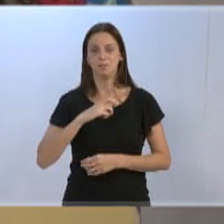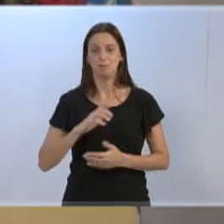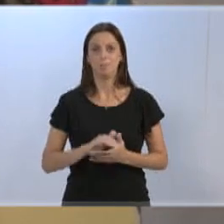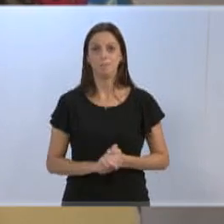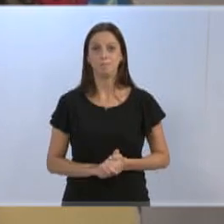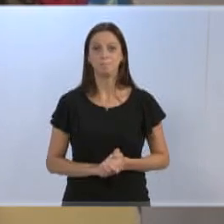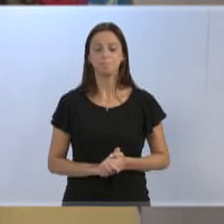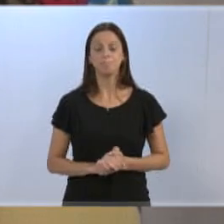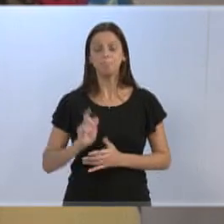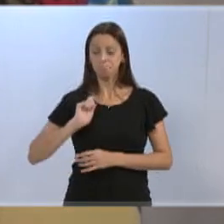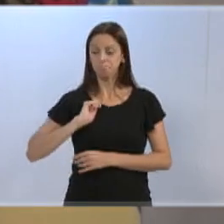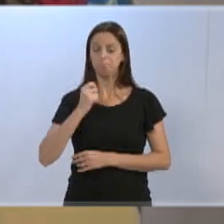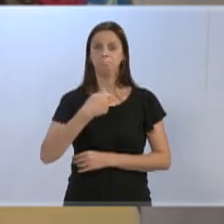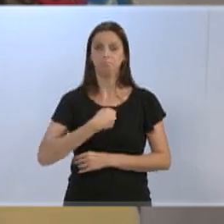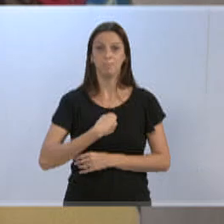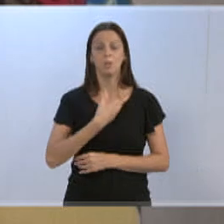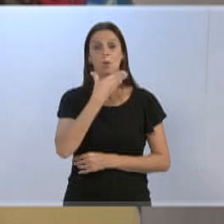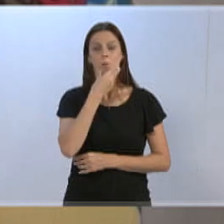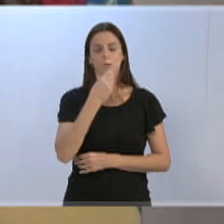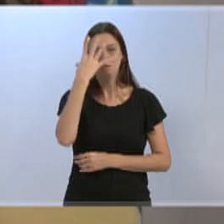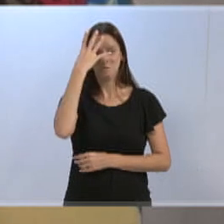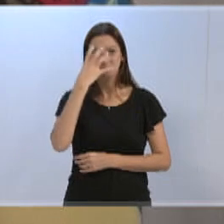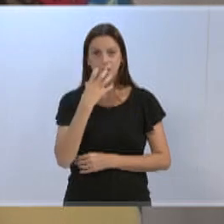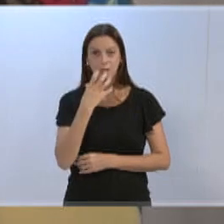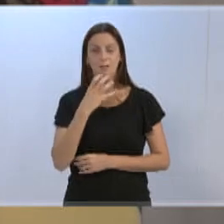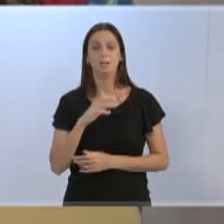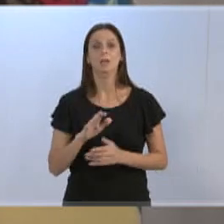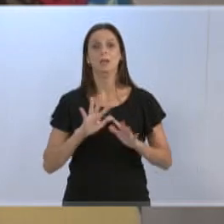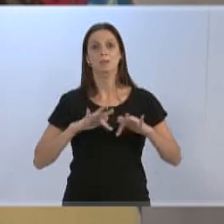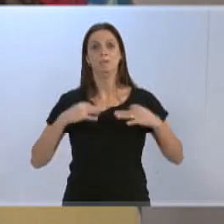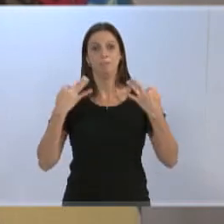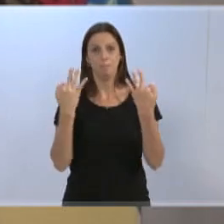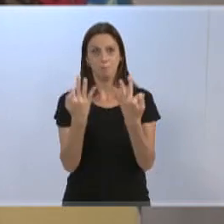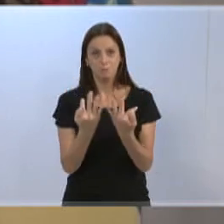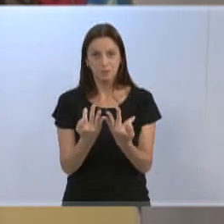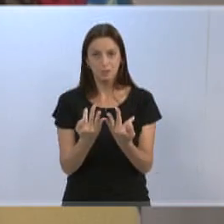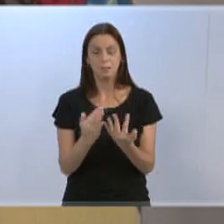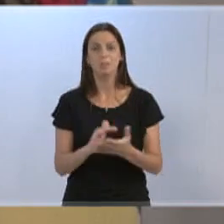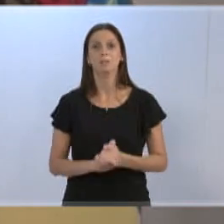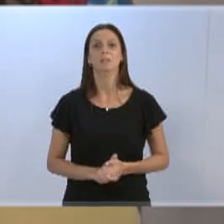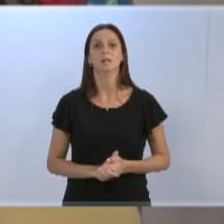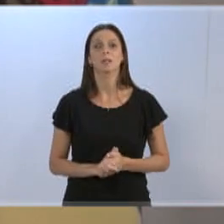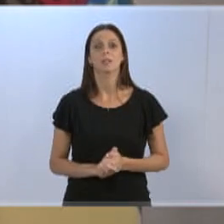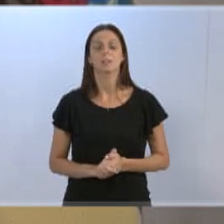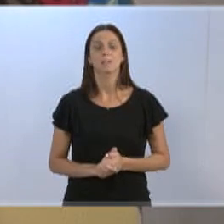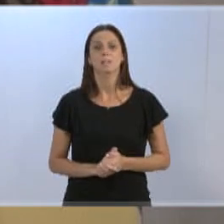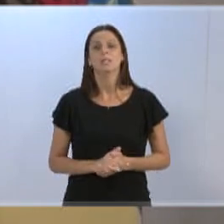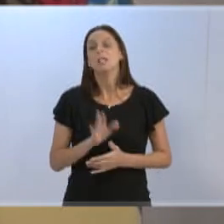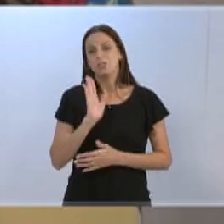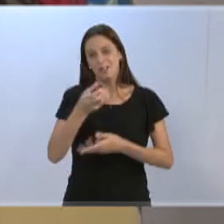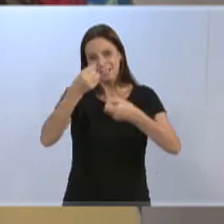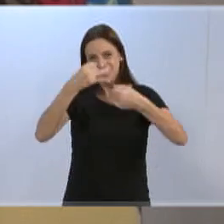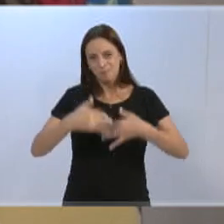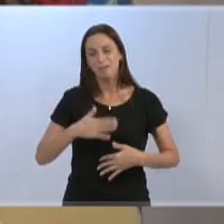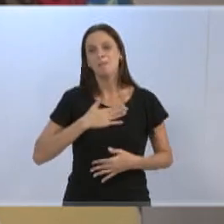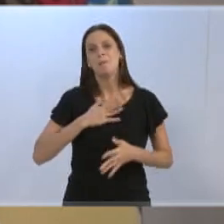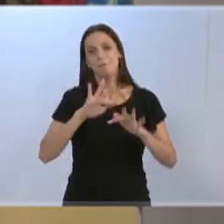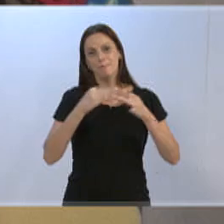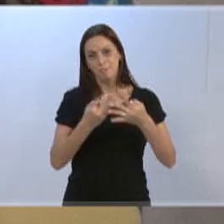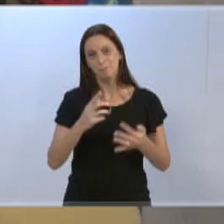E sou homem sério, de família, o mais velho, como já disse, de 10